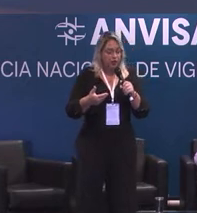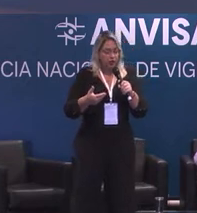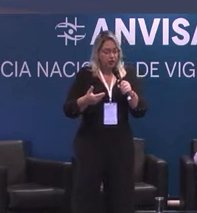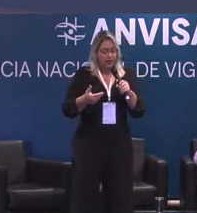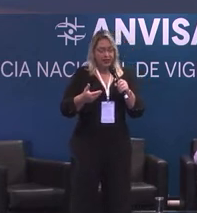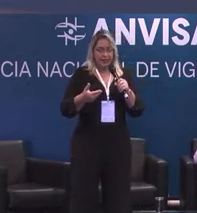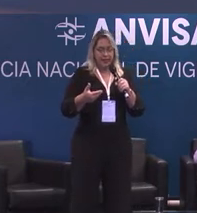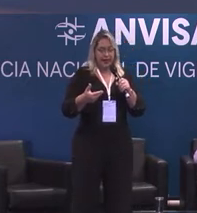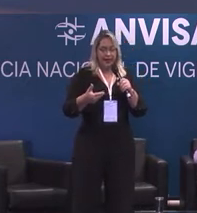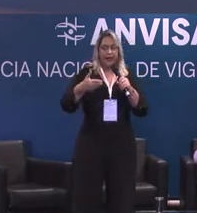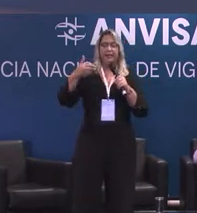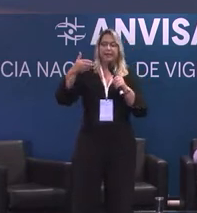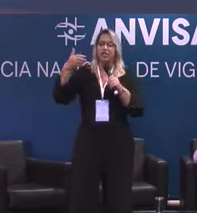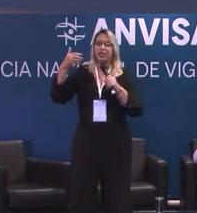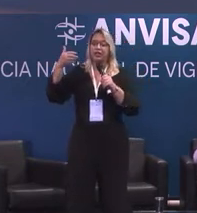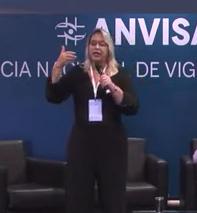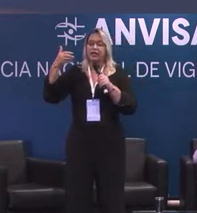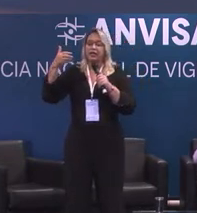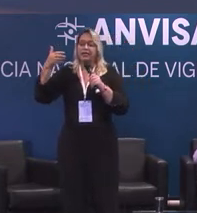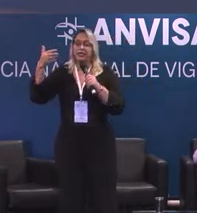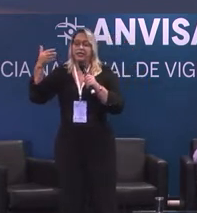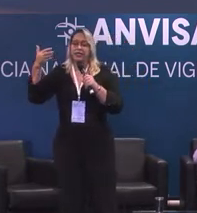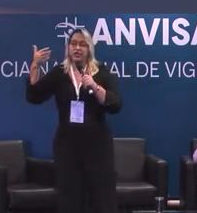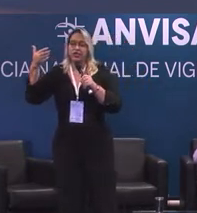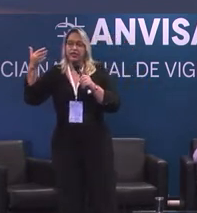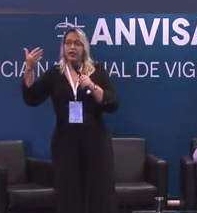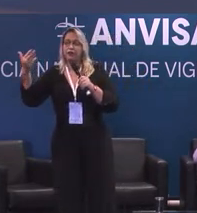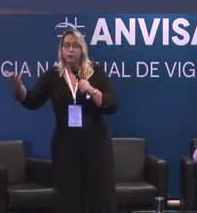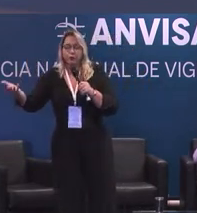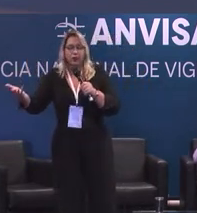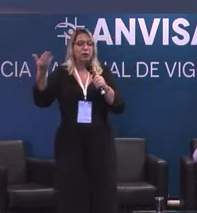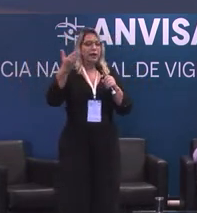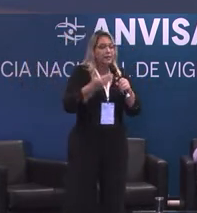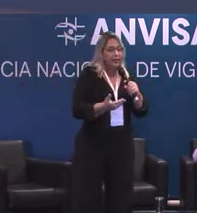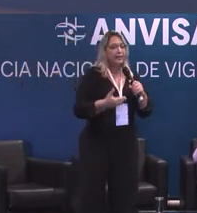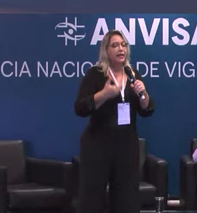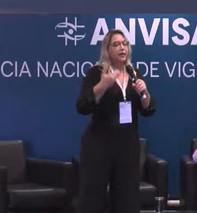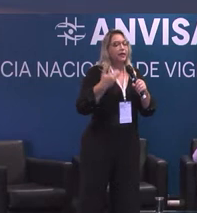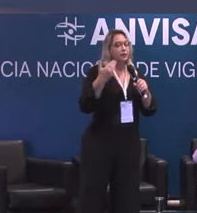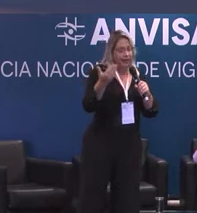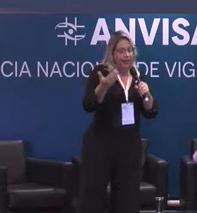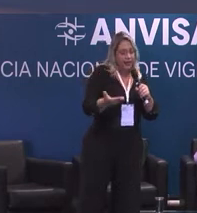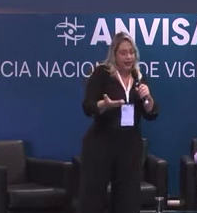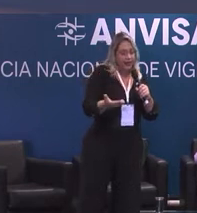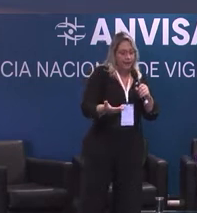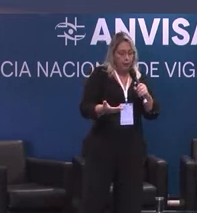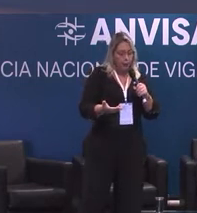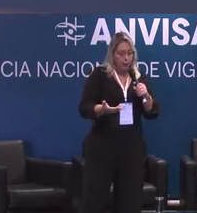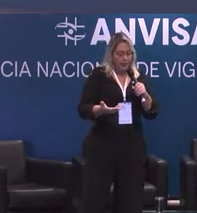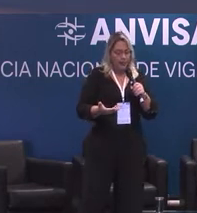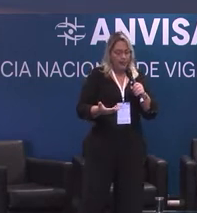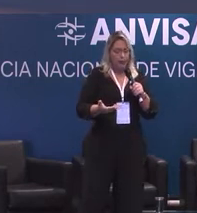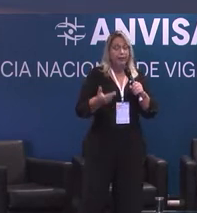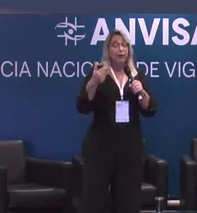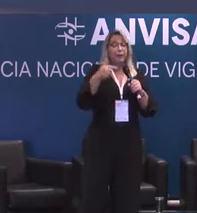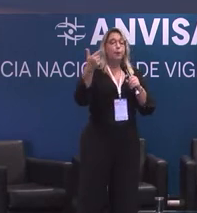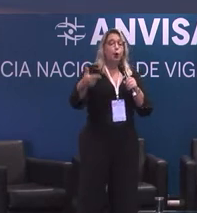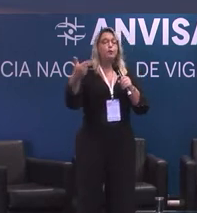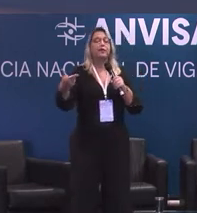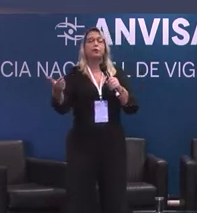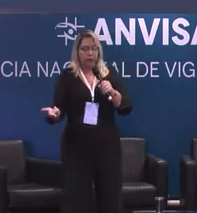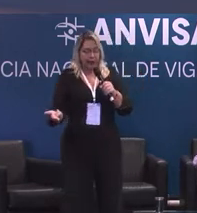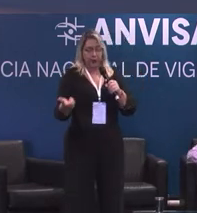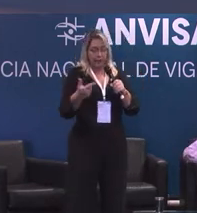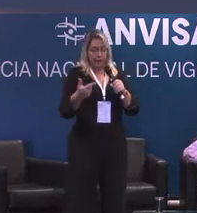vigilância sanitária, né, para que ele seja difundido não ao cidadão, né, à população, e também ao próprio setor regulado.